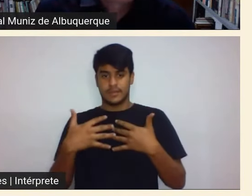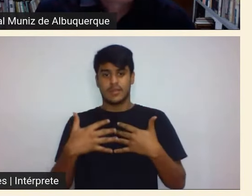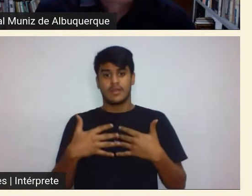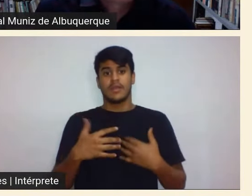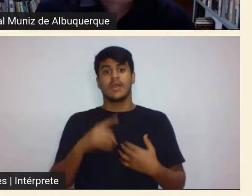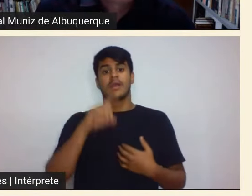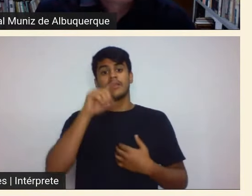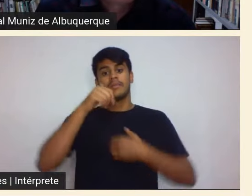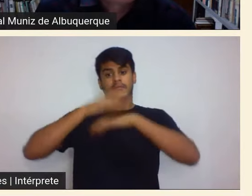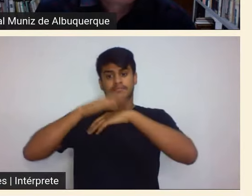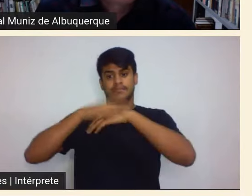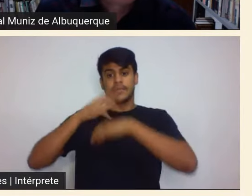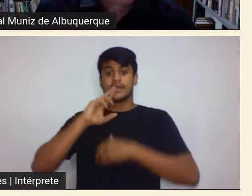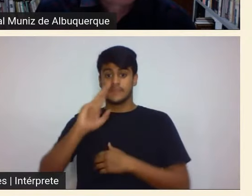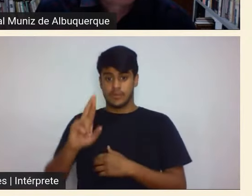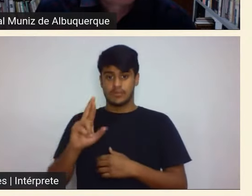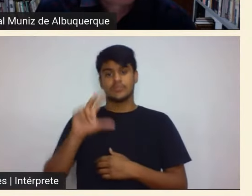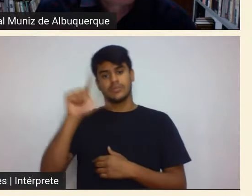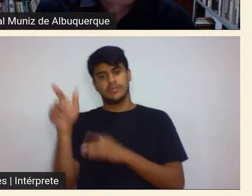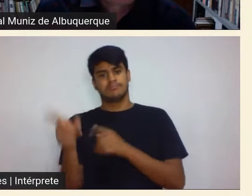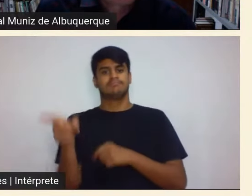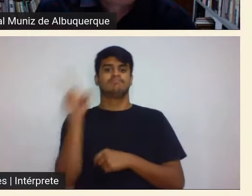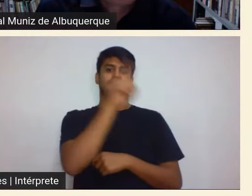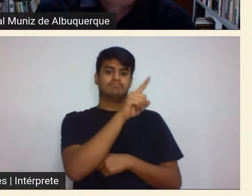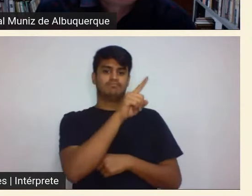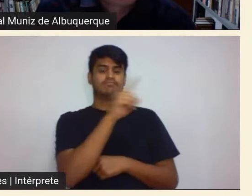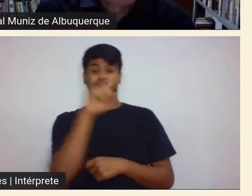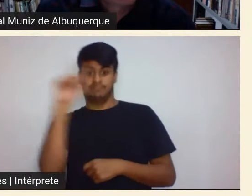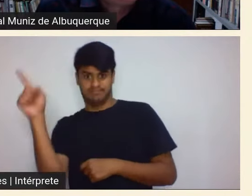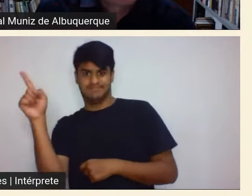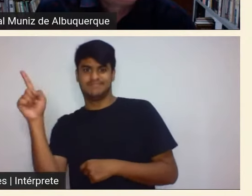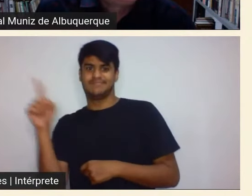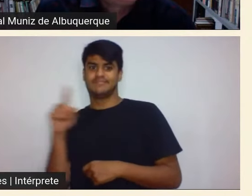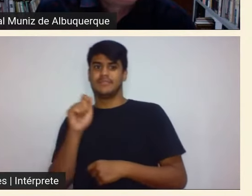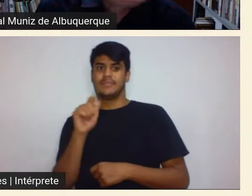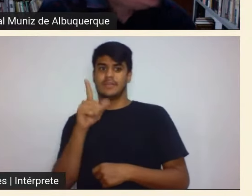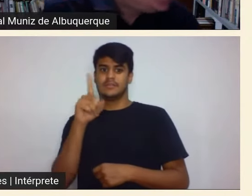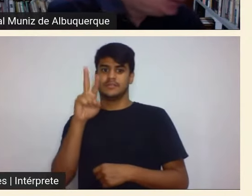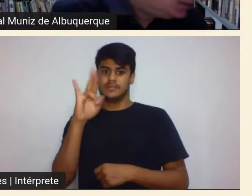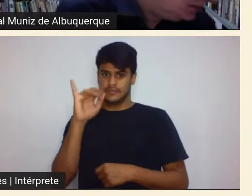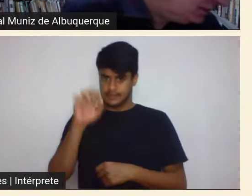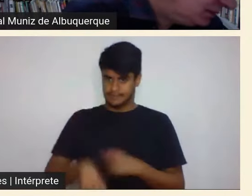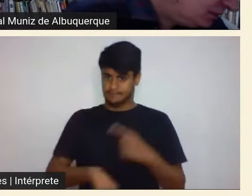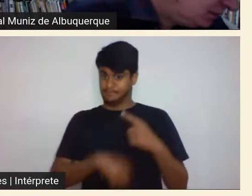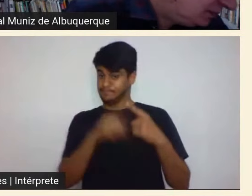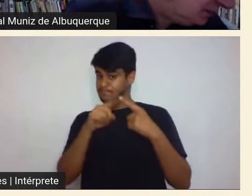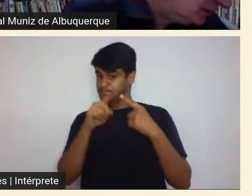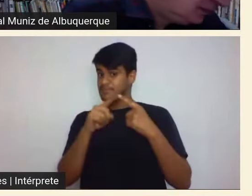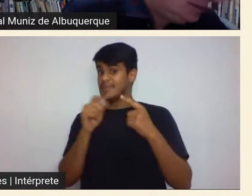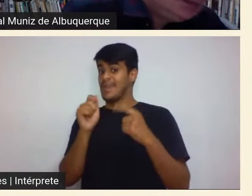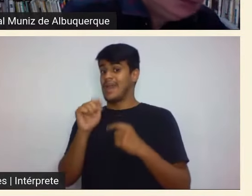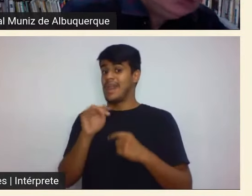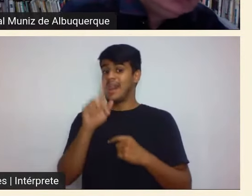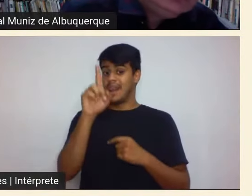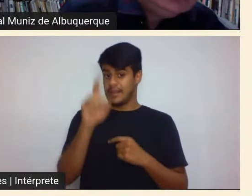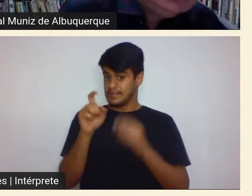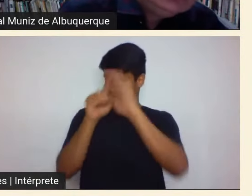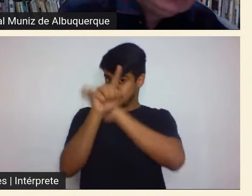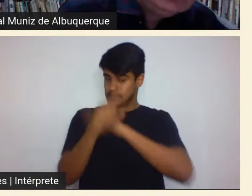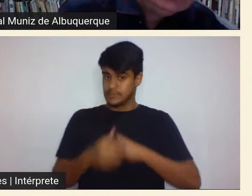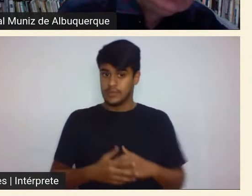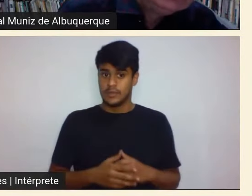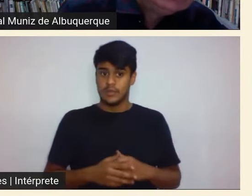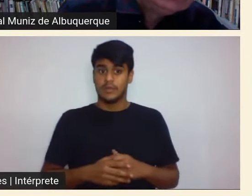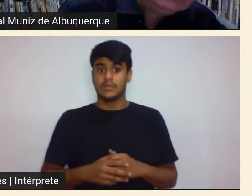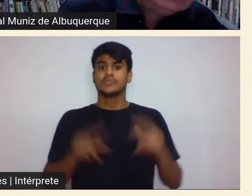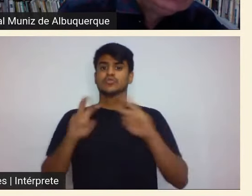contigo a palavra antes de passar para o Aldri. A primeira pergunta veio do Alex Paoli, e ele diz assim: com Casa Grande